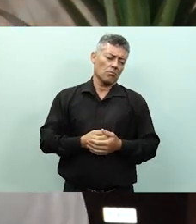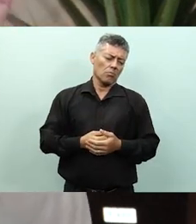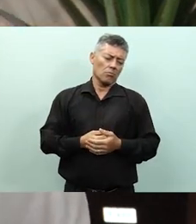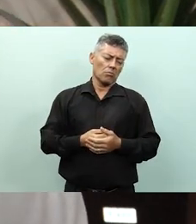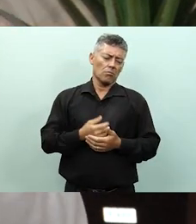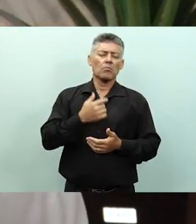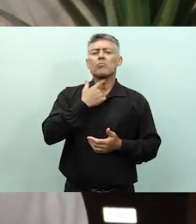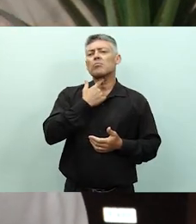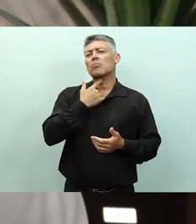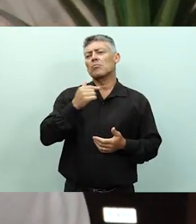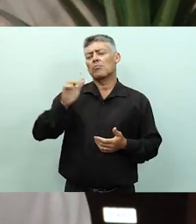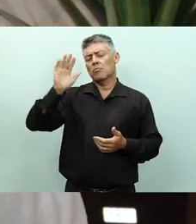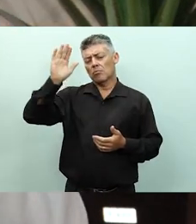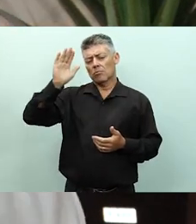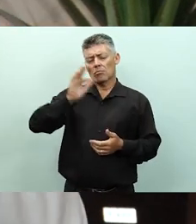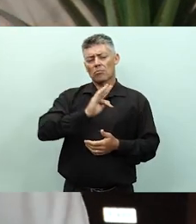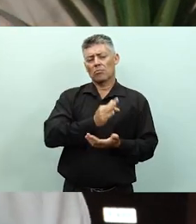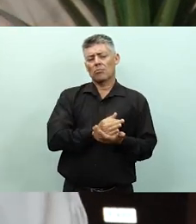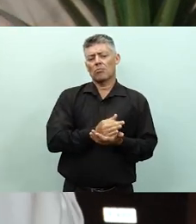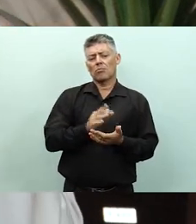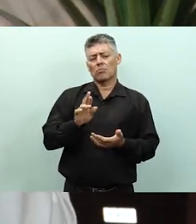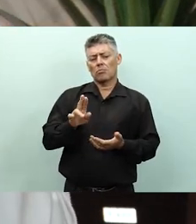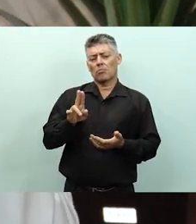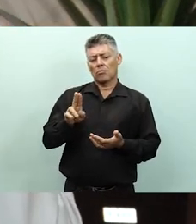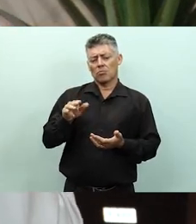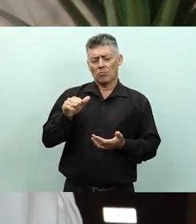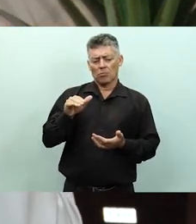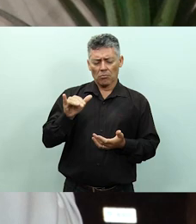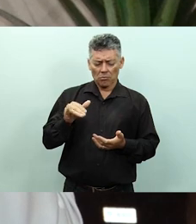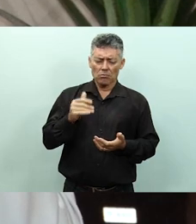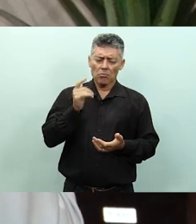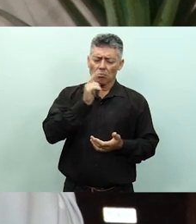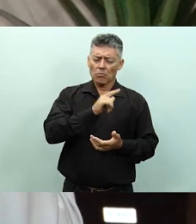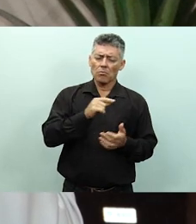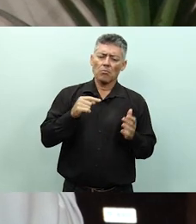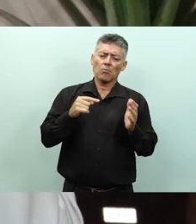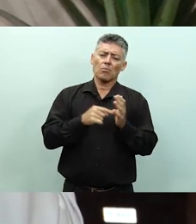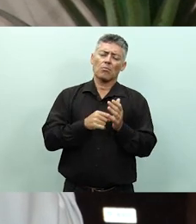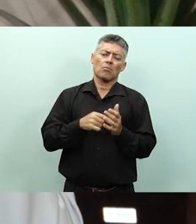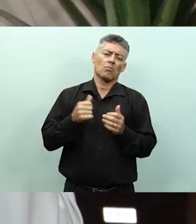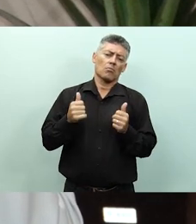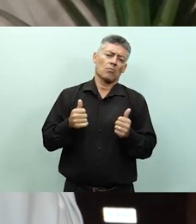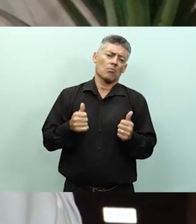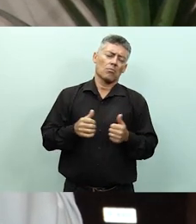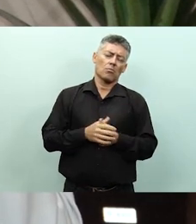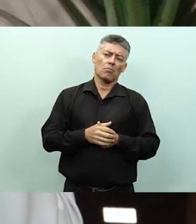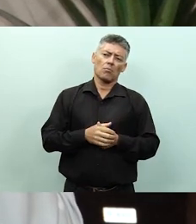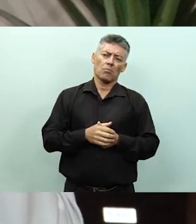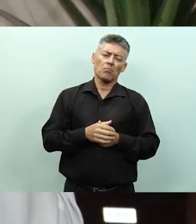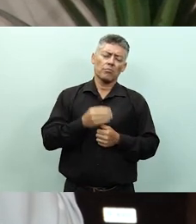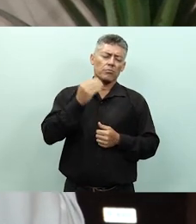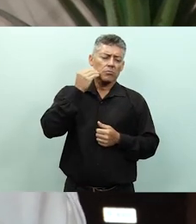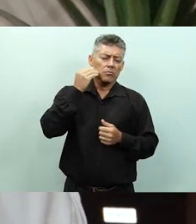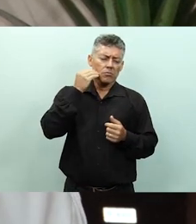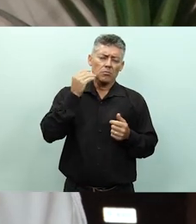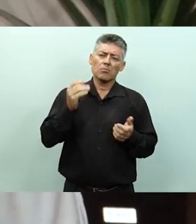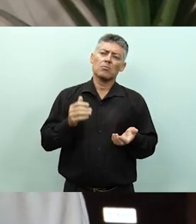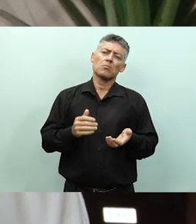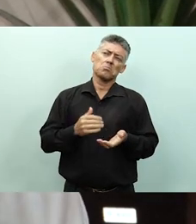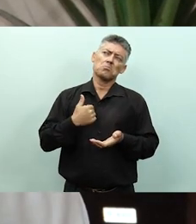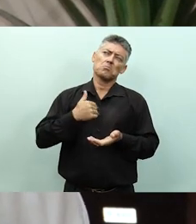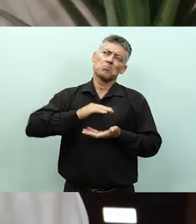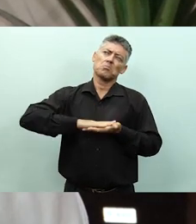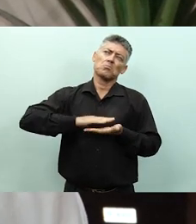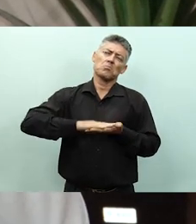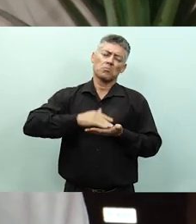foi por aclamação presidente da FEMURNE. Então ela tinha uma razão, um motivo